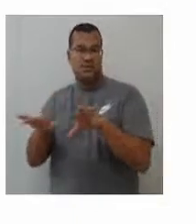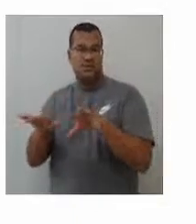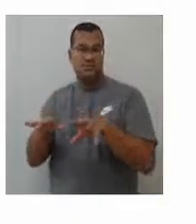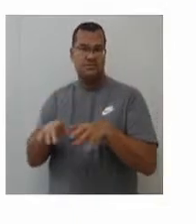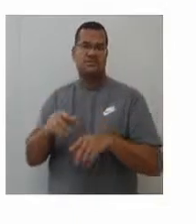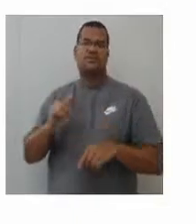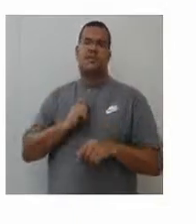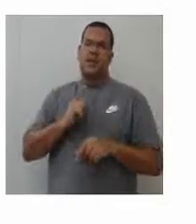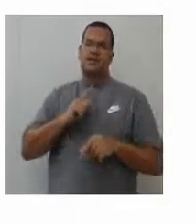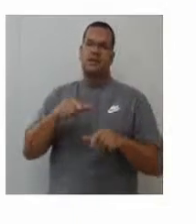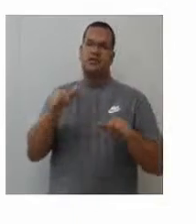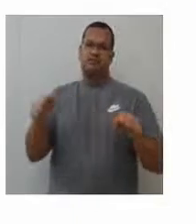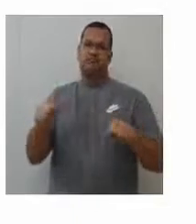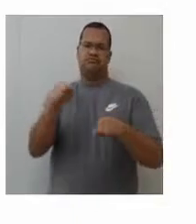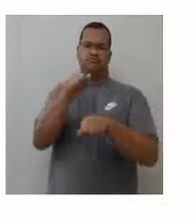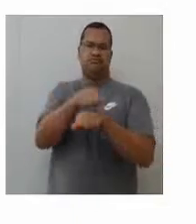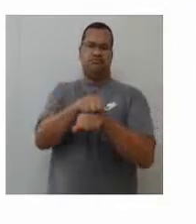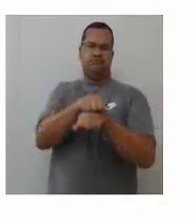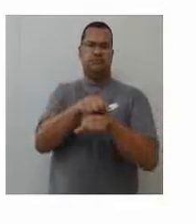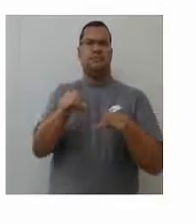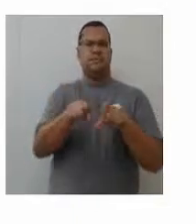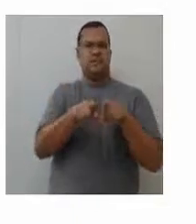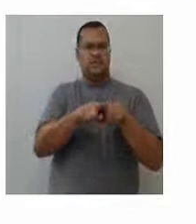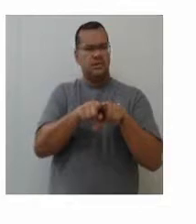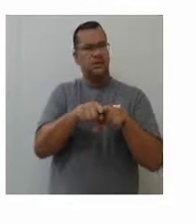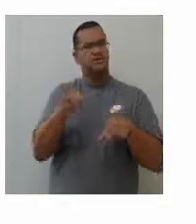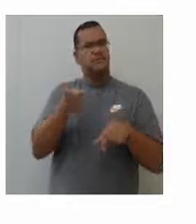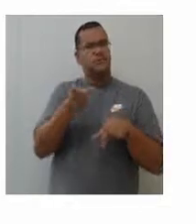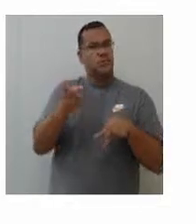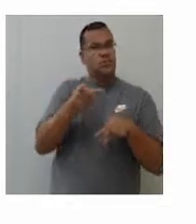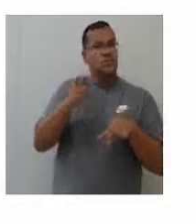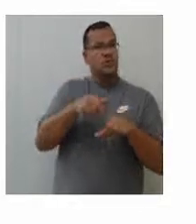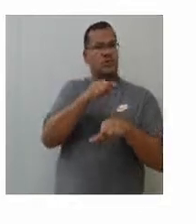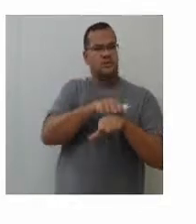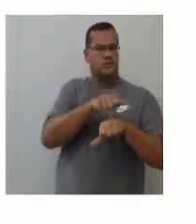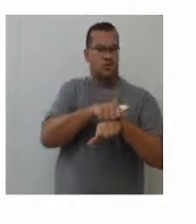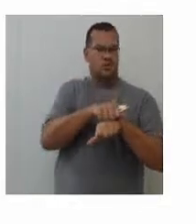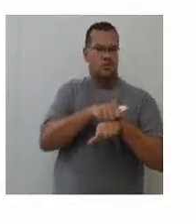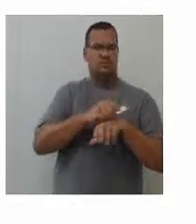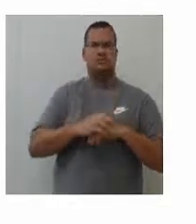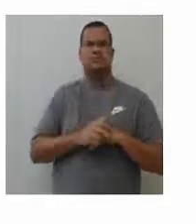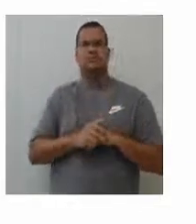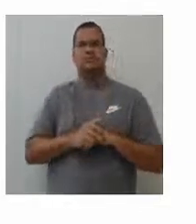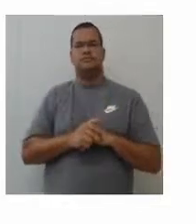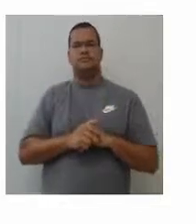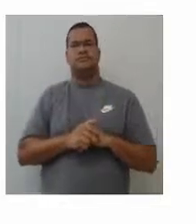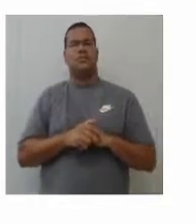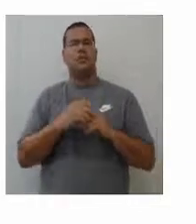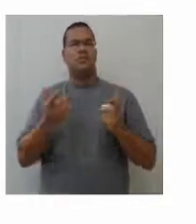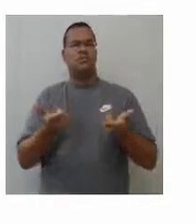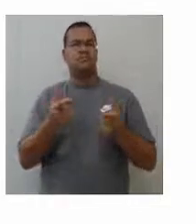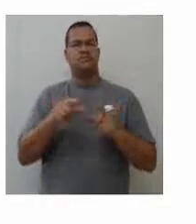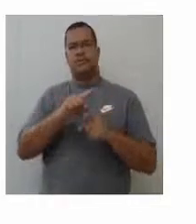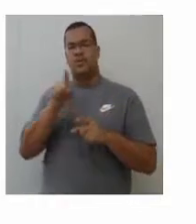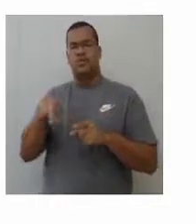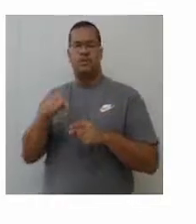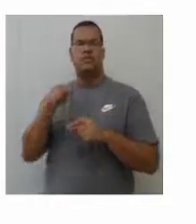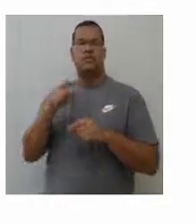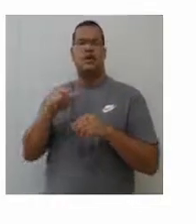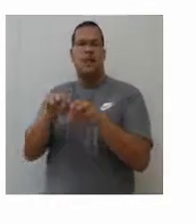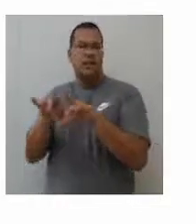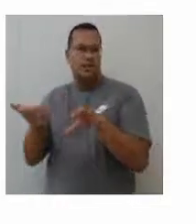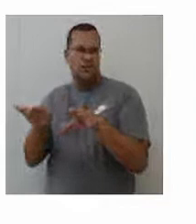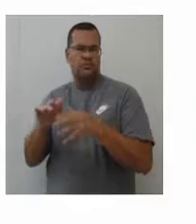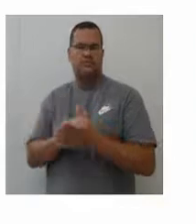solução sólida, onde o solvente é sólido, obviamente, e o soluto é líquido, ok? Então,